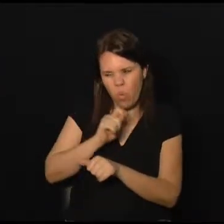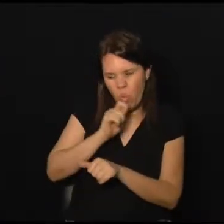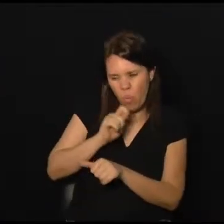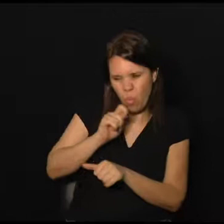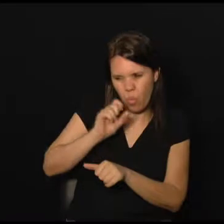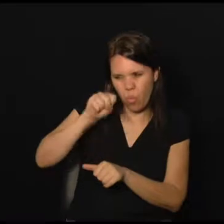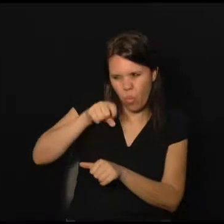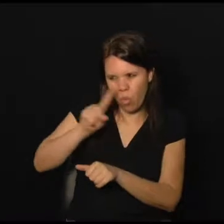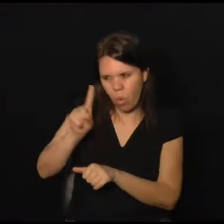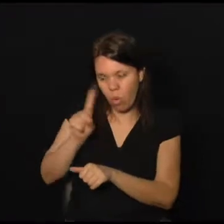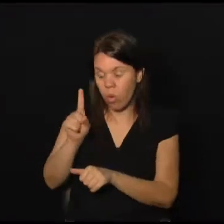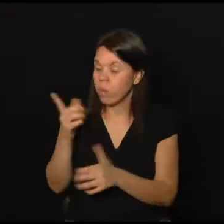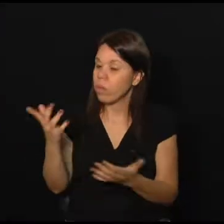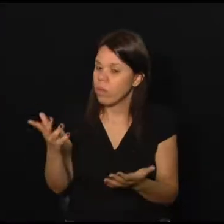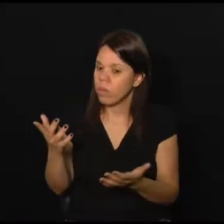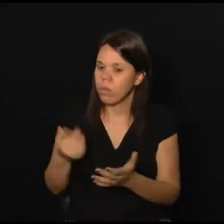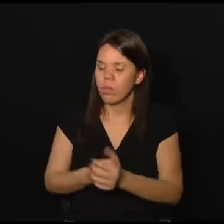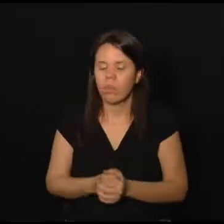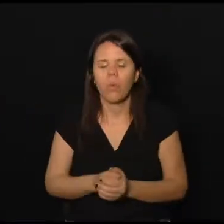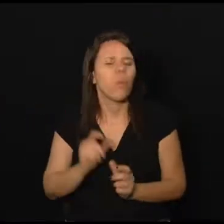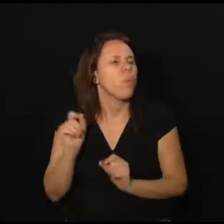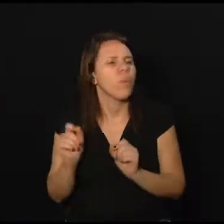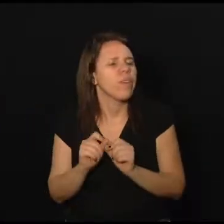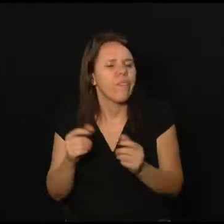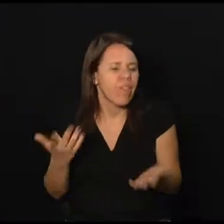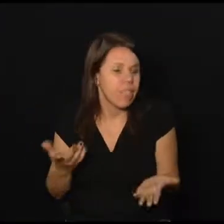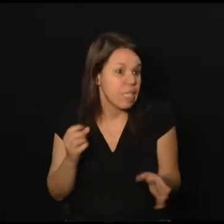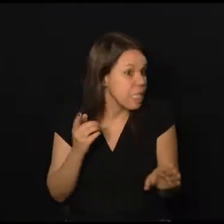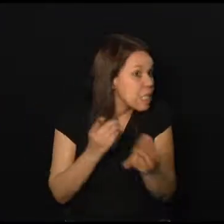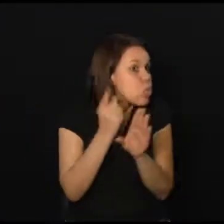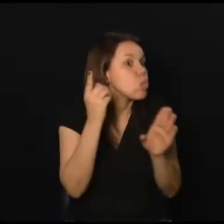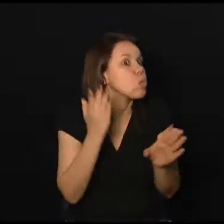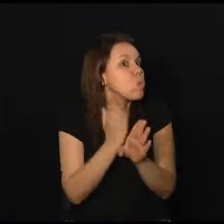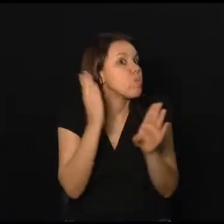não, e também o que fazer, né? Porque